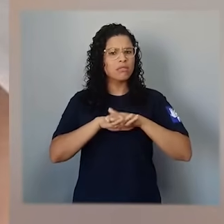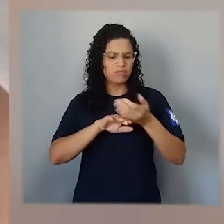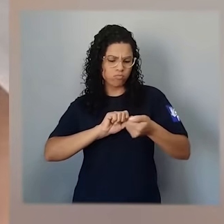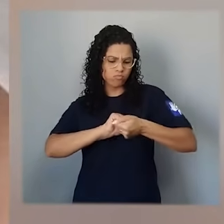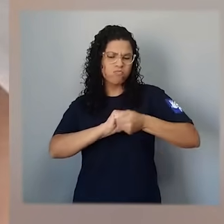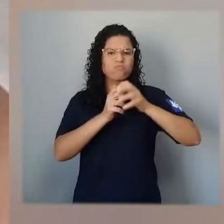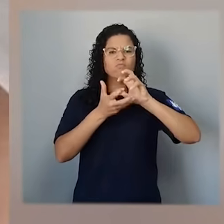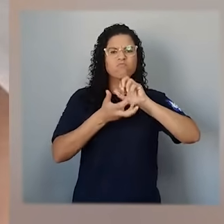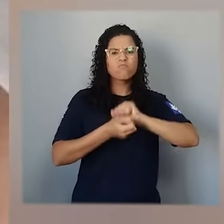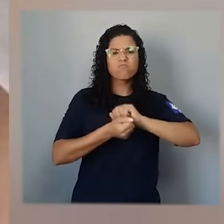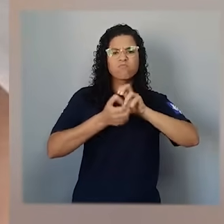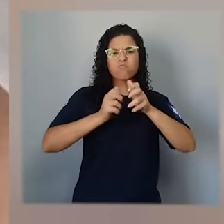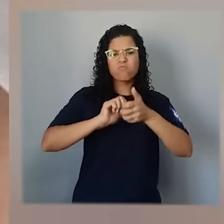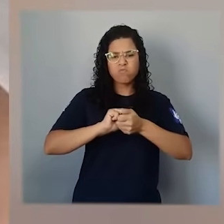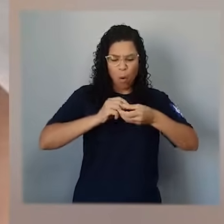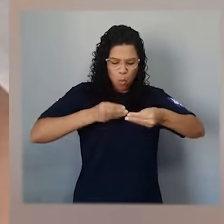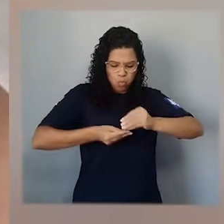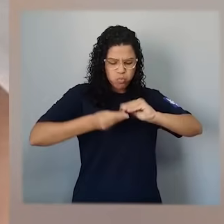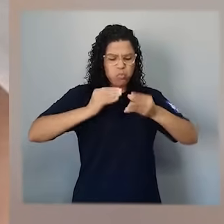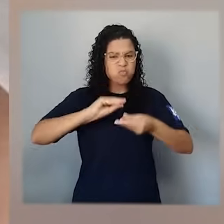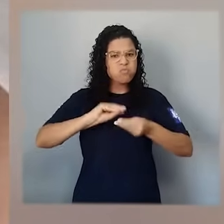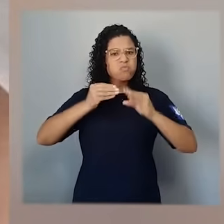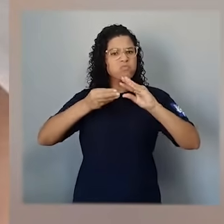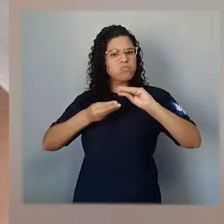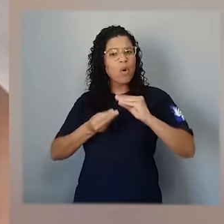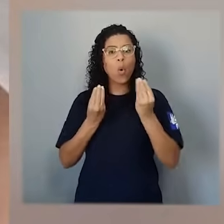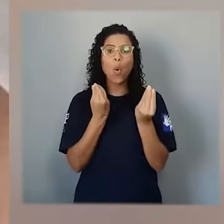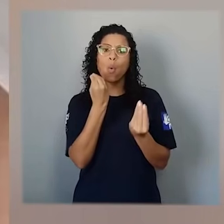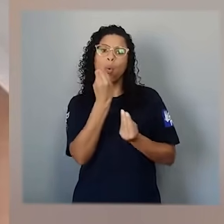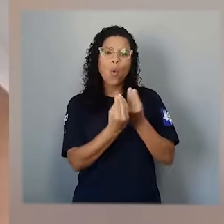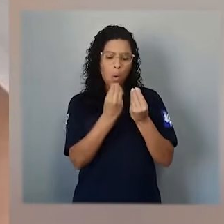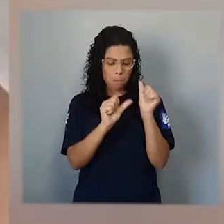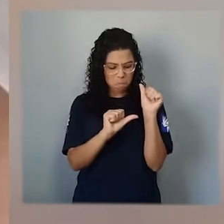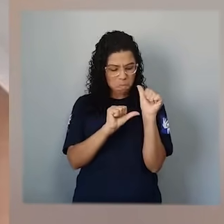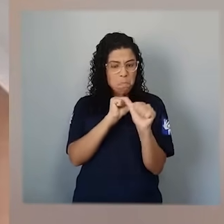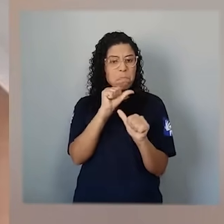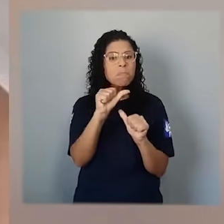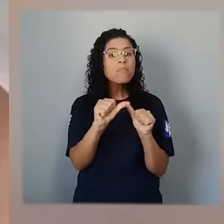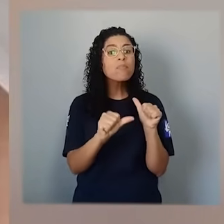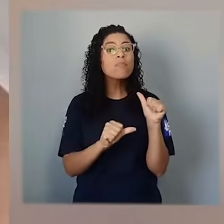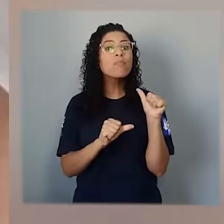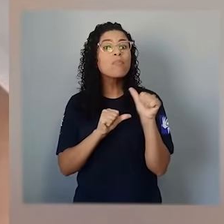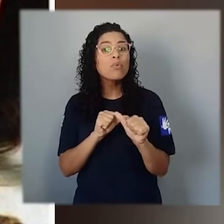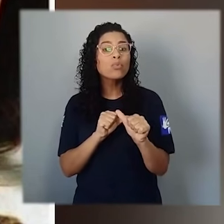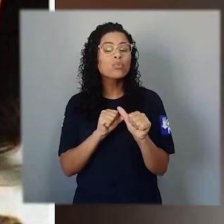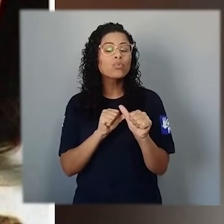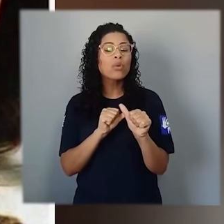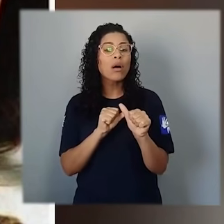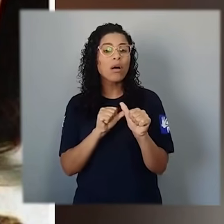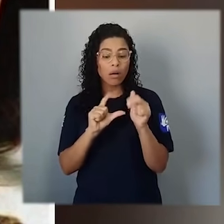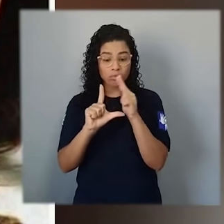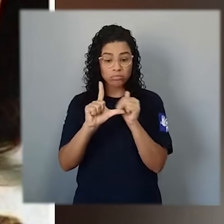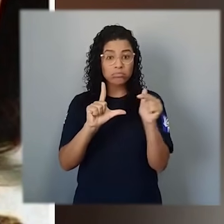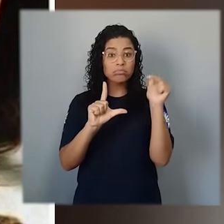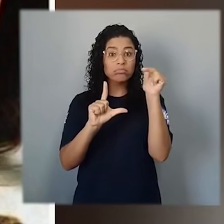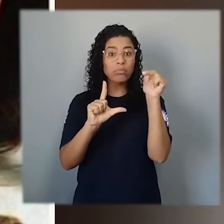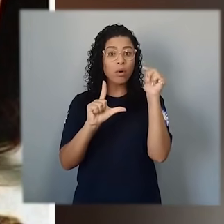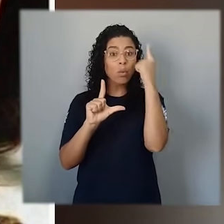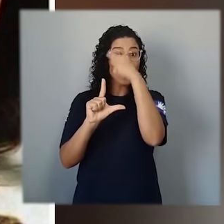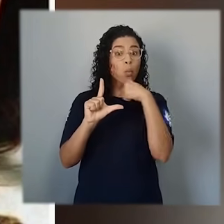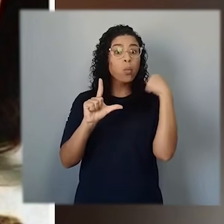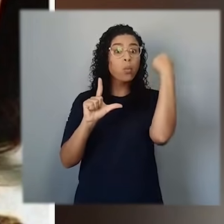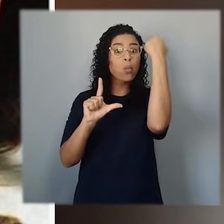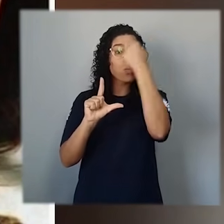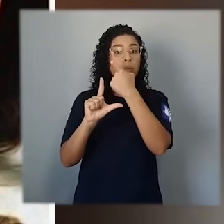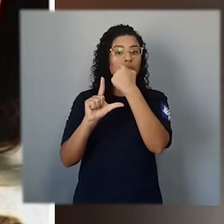dobram, amassam, como eles transformam imagens de